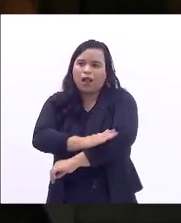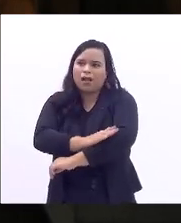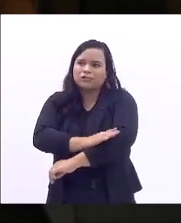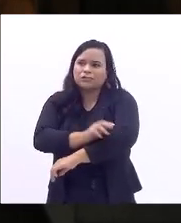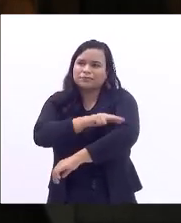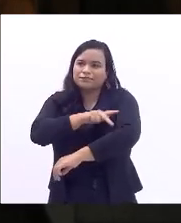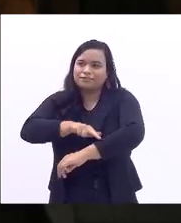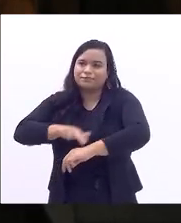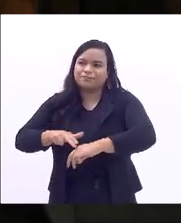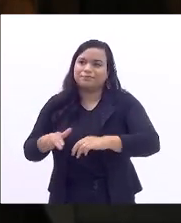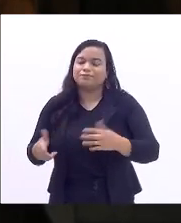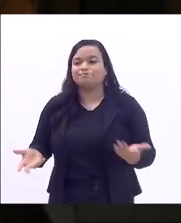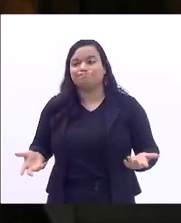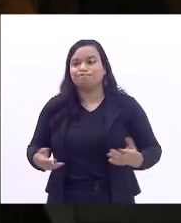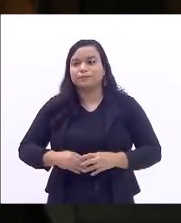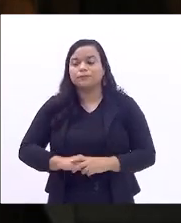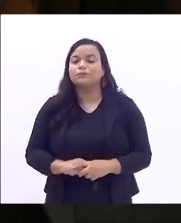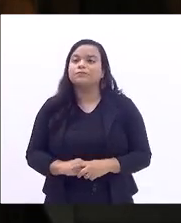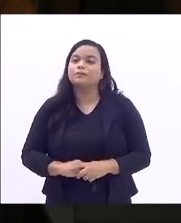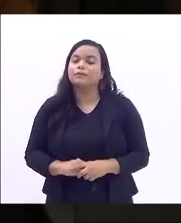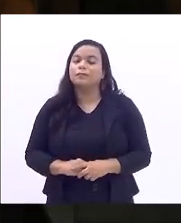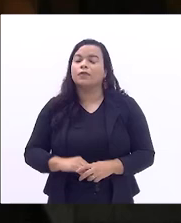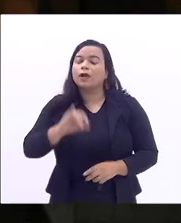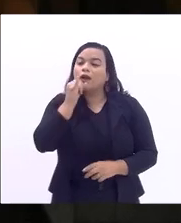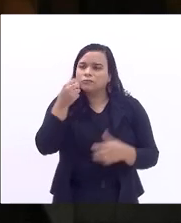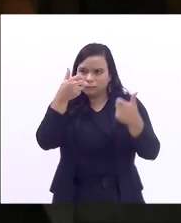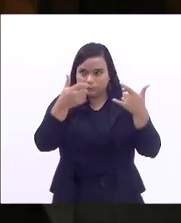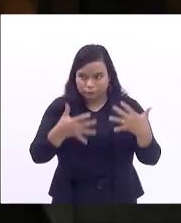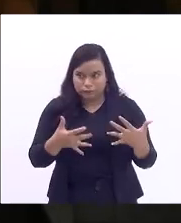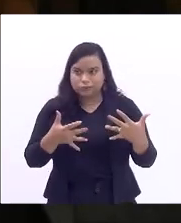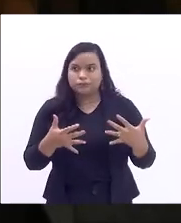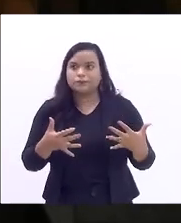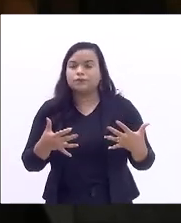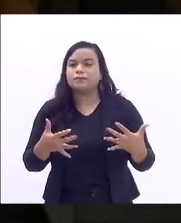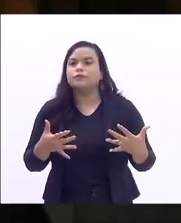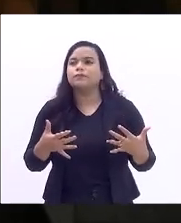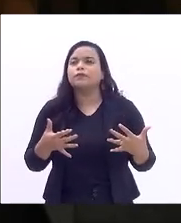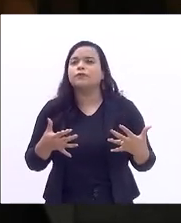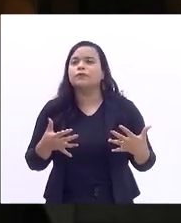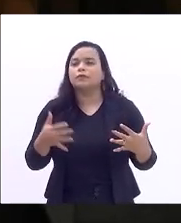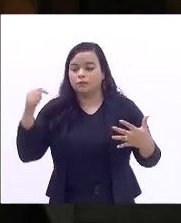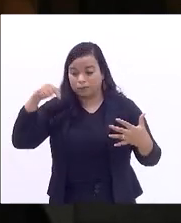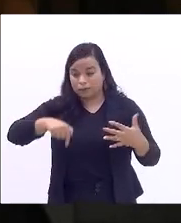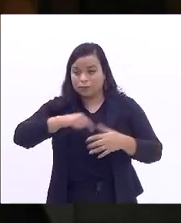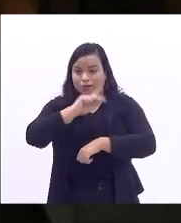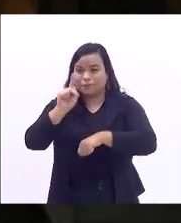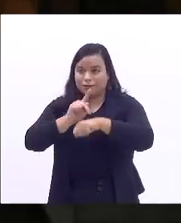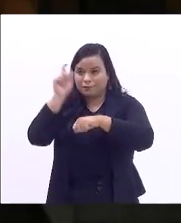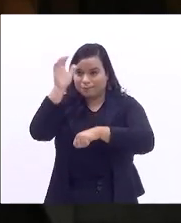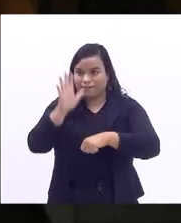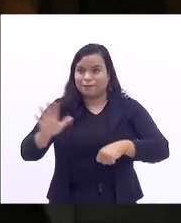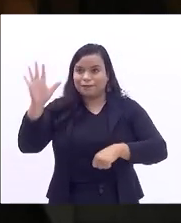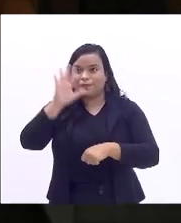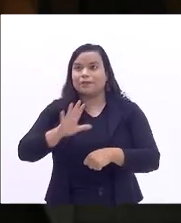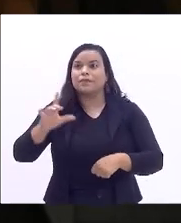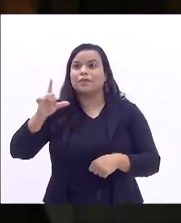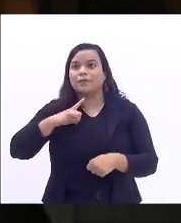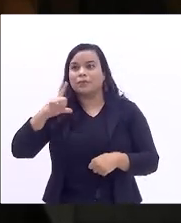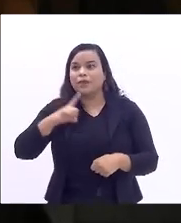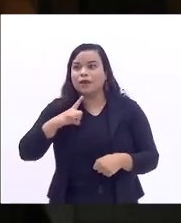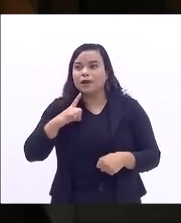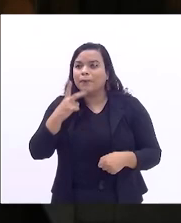eu queria dar um exemplo a vossa excelência como são nesse país dois